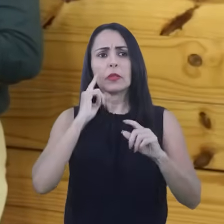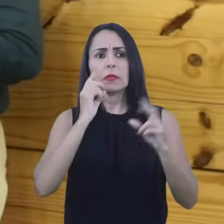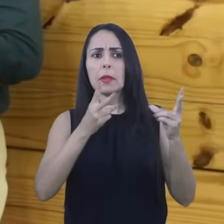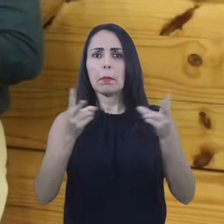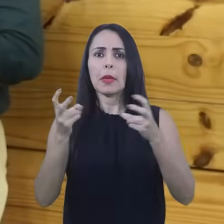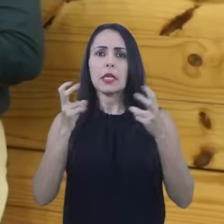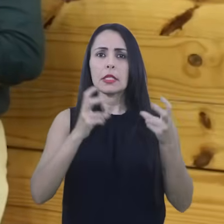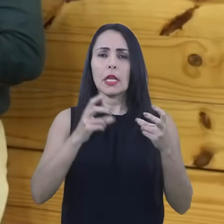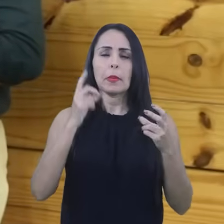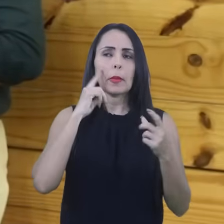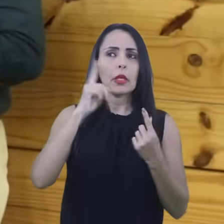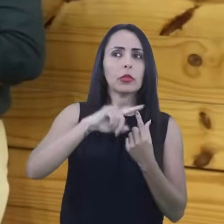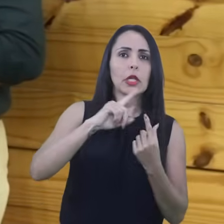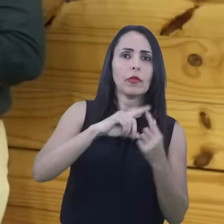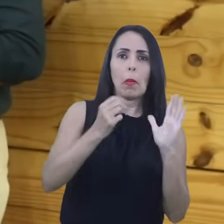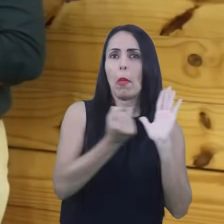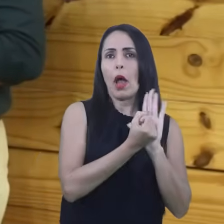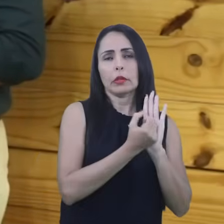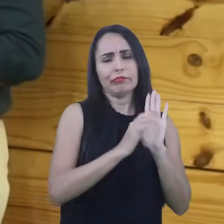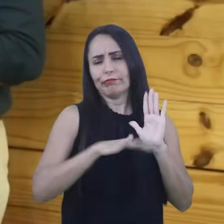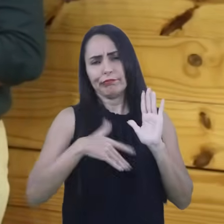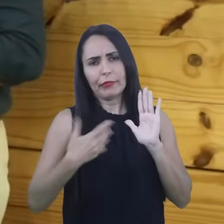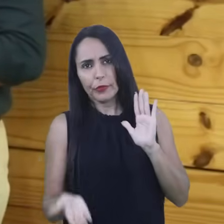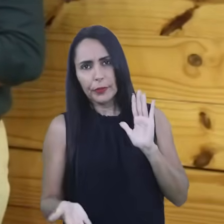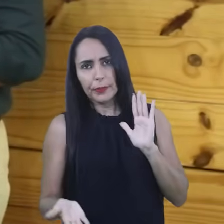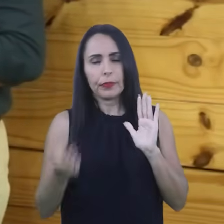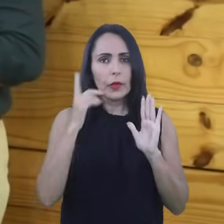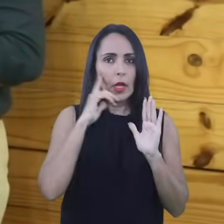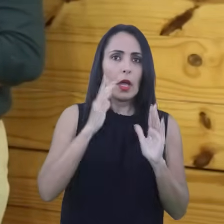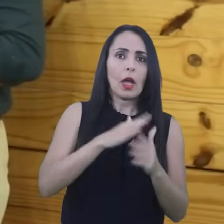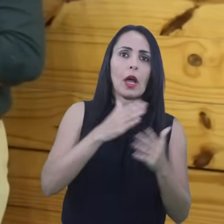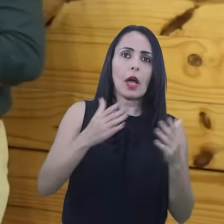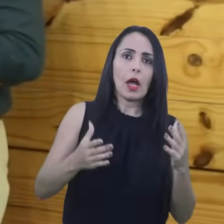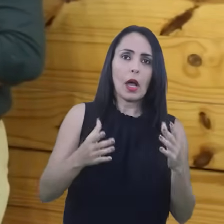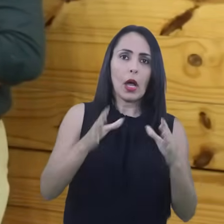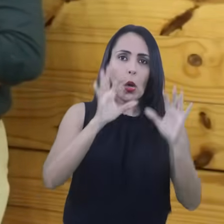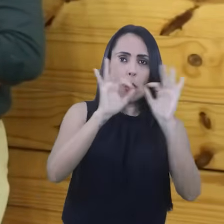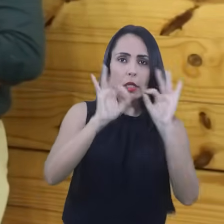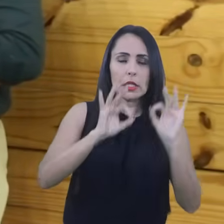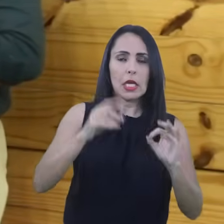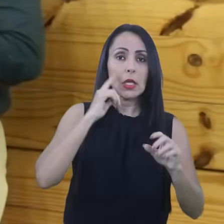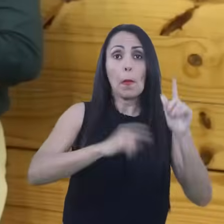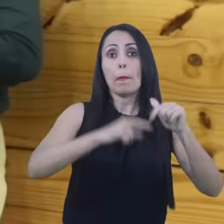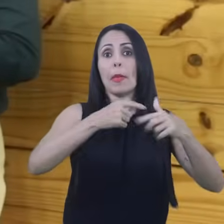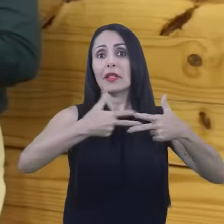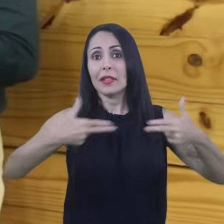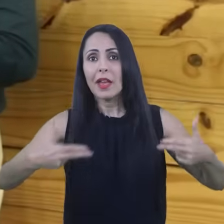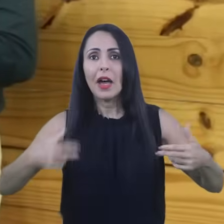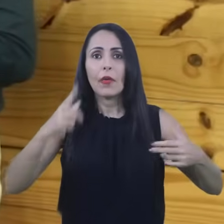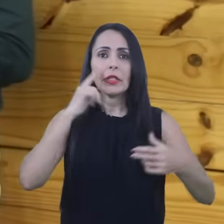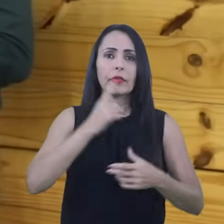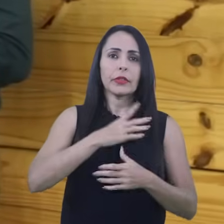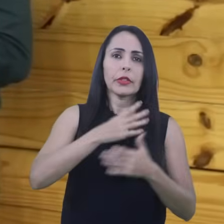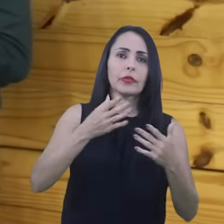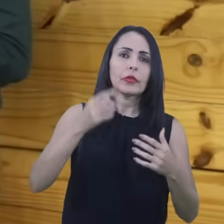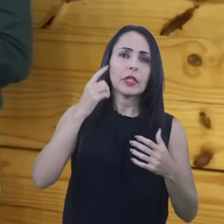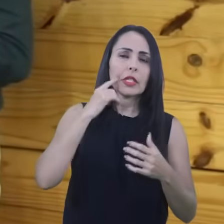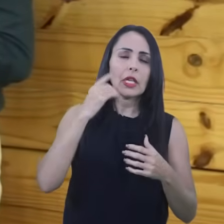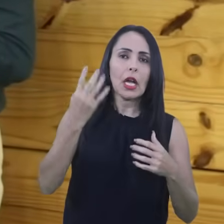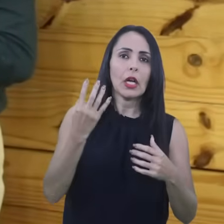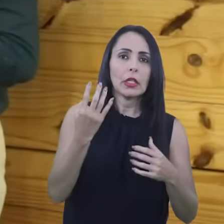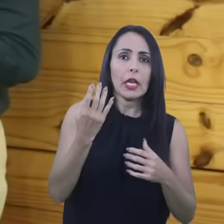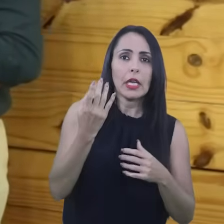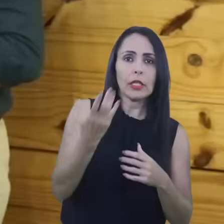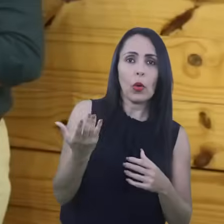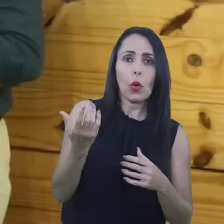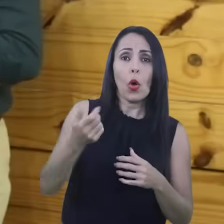pelo tipo, marca, enfim, pela a composição, né, do material dessa escova, ela venha a ficar com as cerdas tortas antes